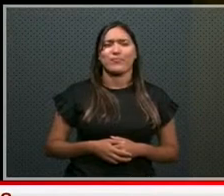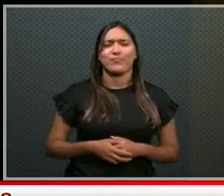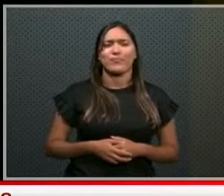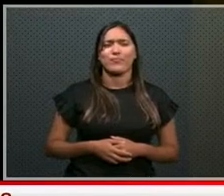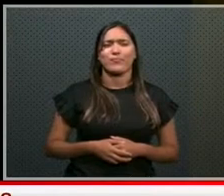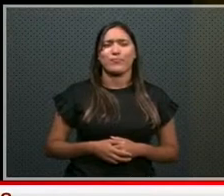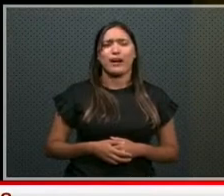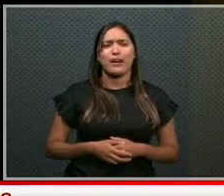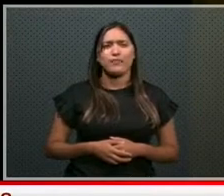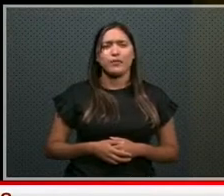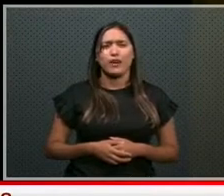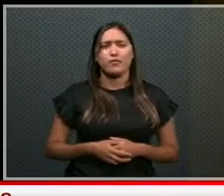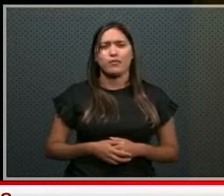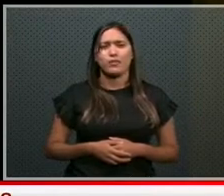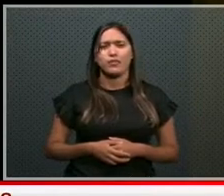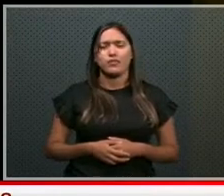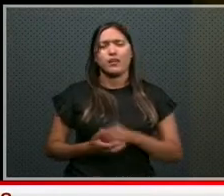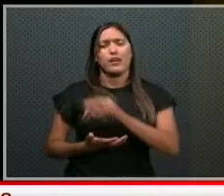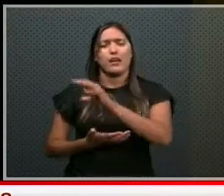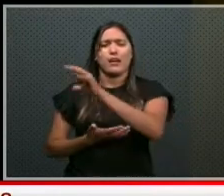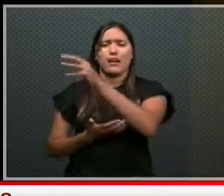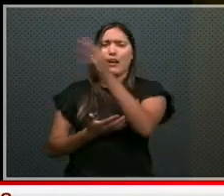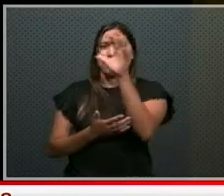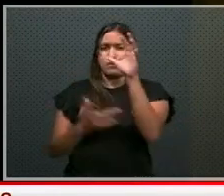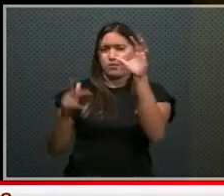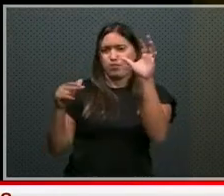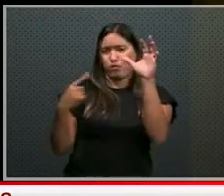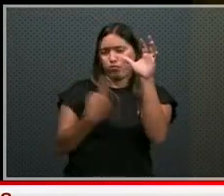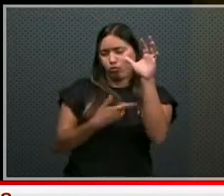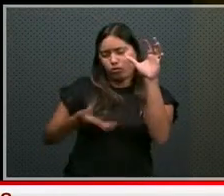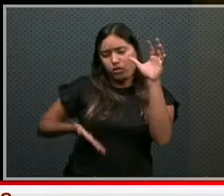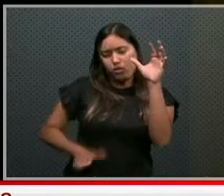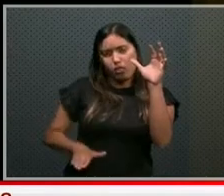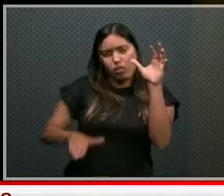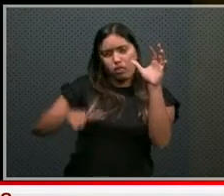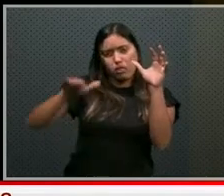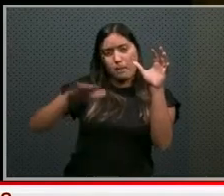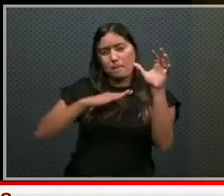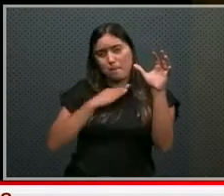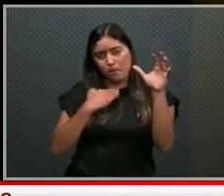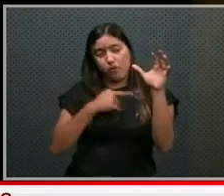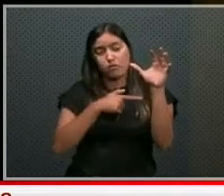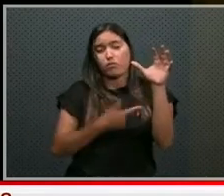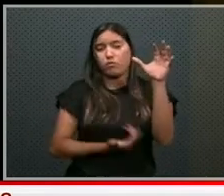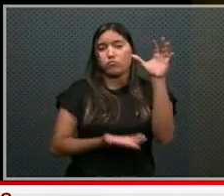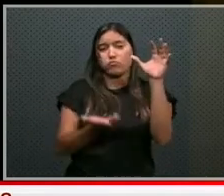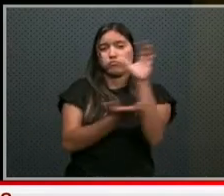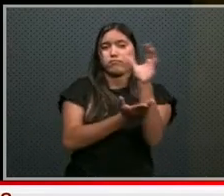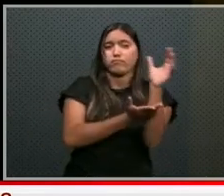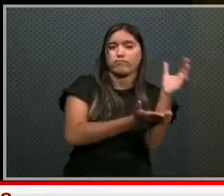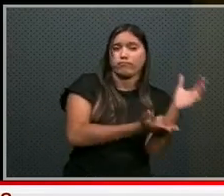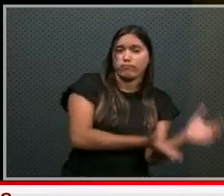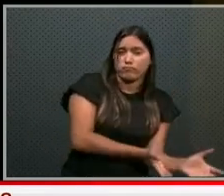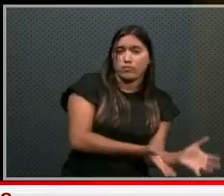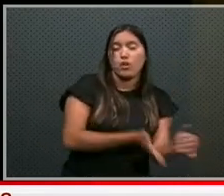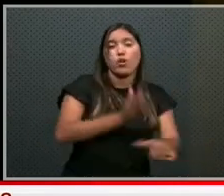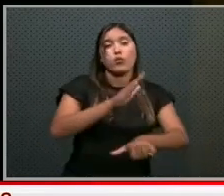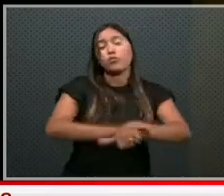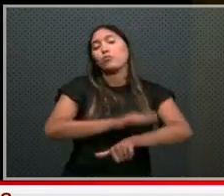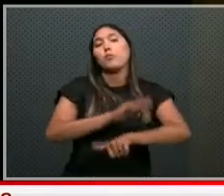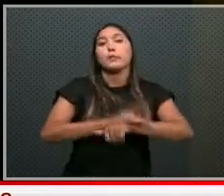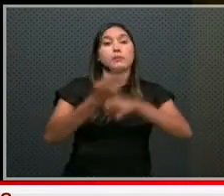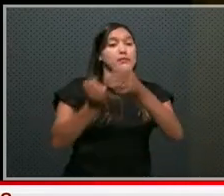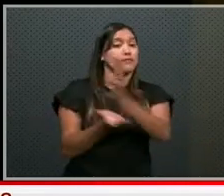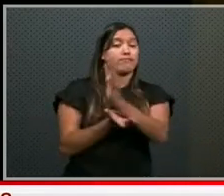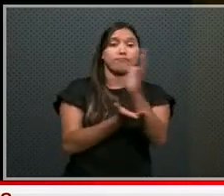nascemos crescemos morremos madeireiro não faz corte e raso madeireiro tira a árvore na hora que ela tem que ser processada